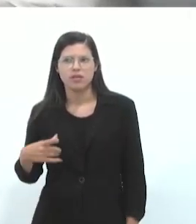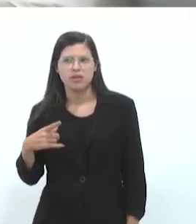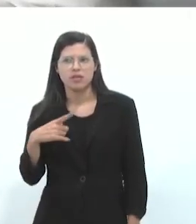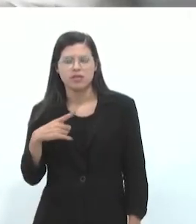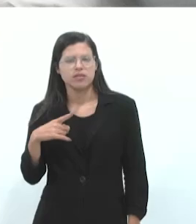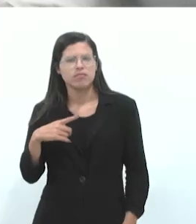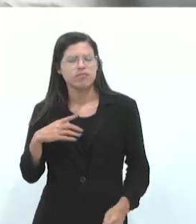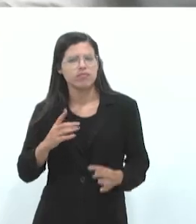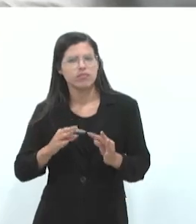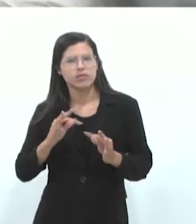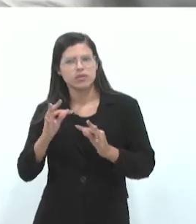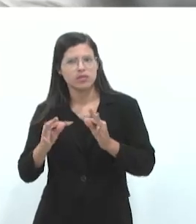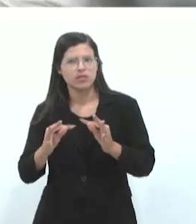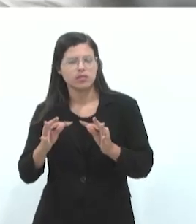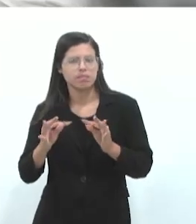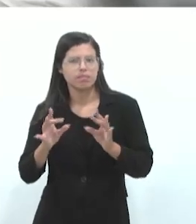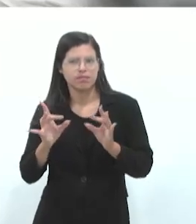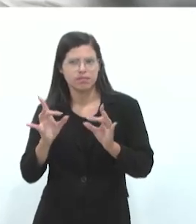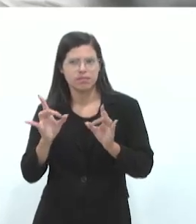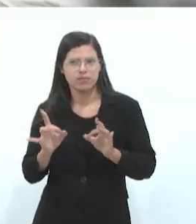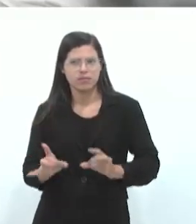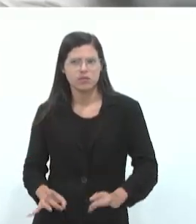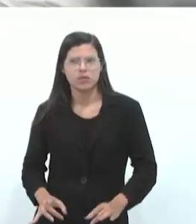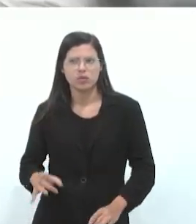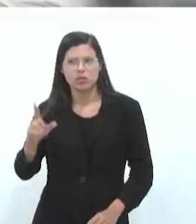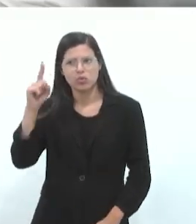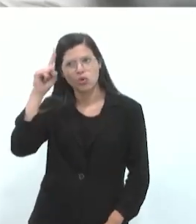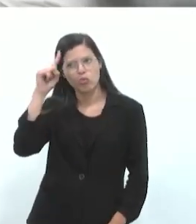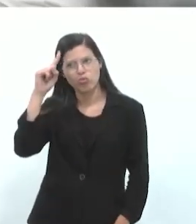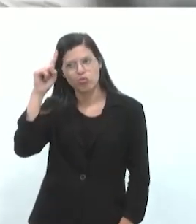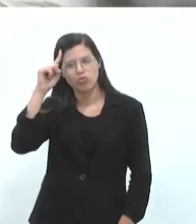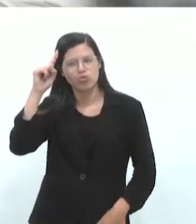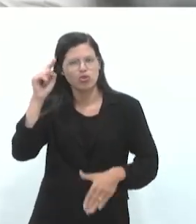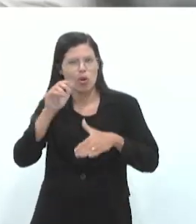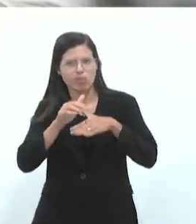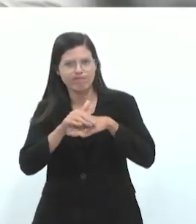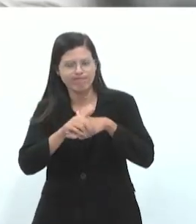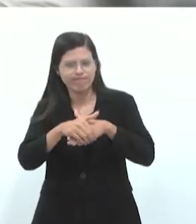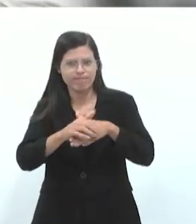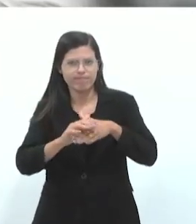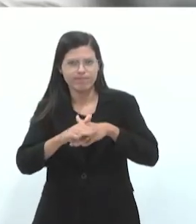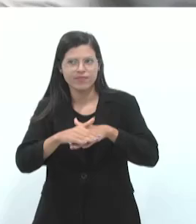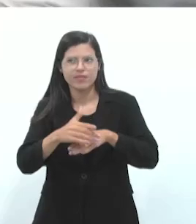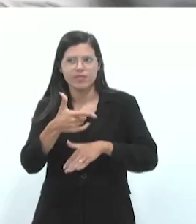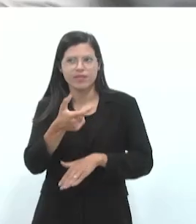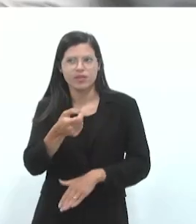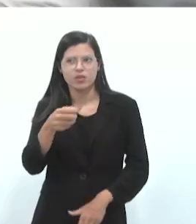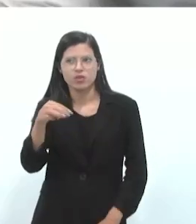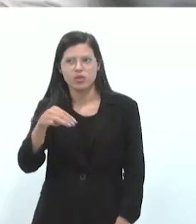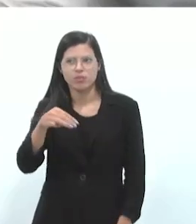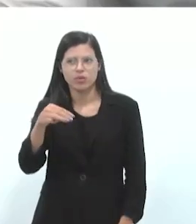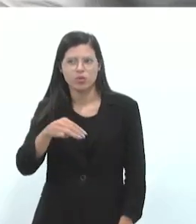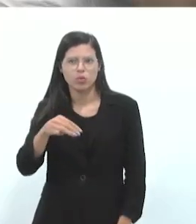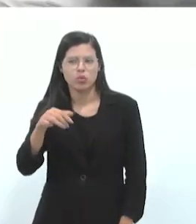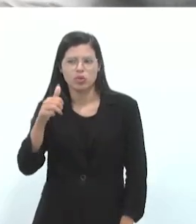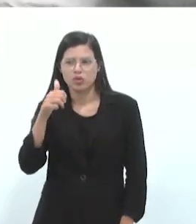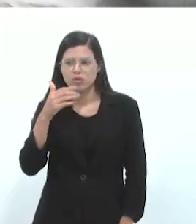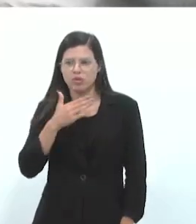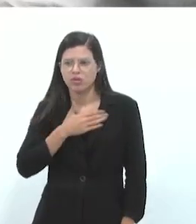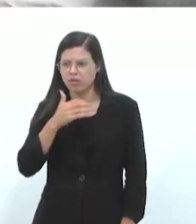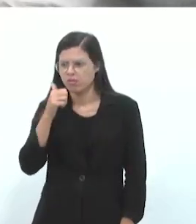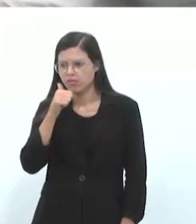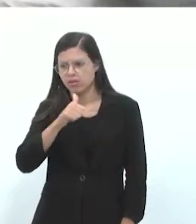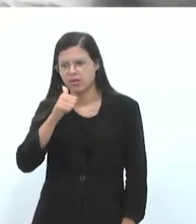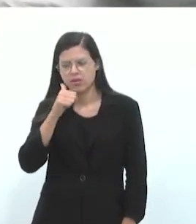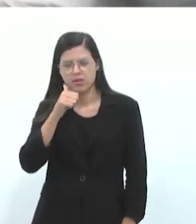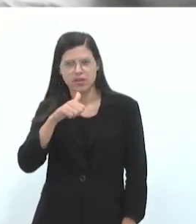quero dizer que todos os dias, sem exceção, eu faço uma massagem de no mínimo 20 minutos nos pés da minha mulher, Guida. E ai